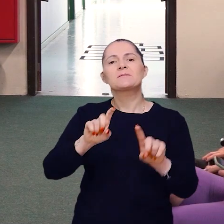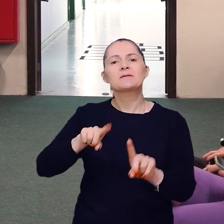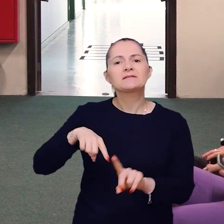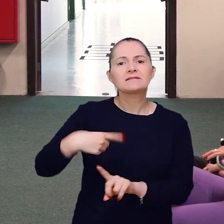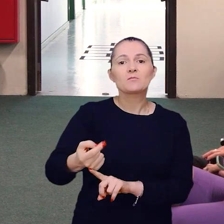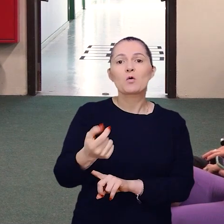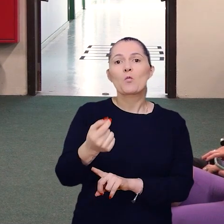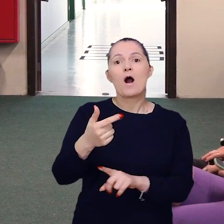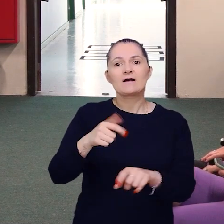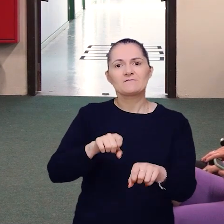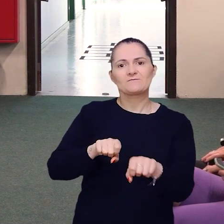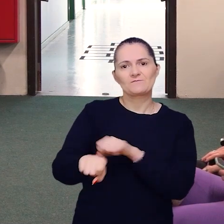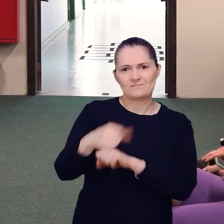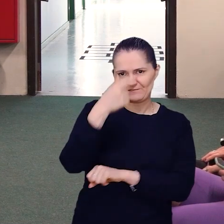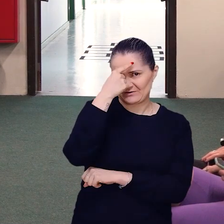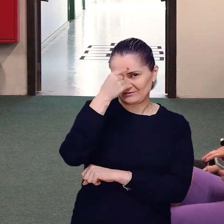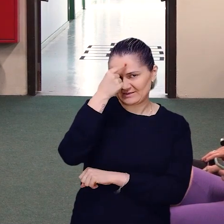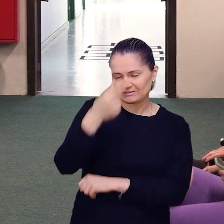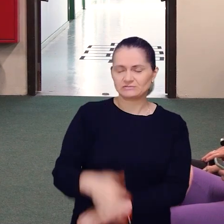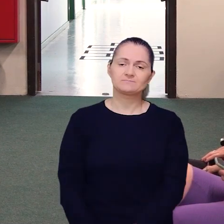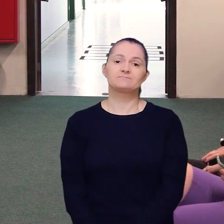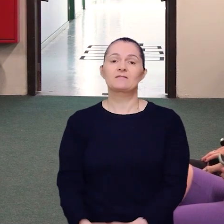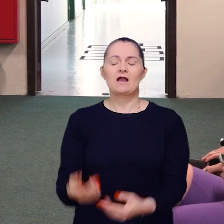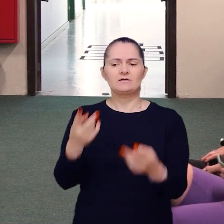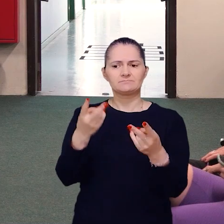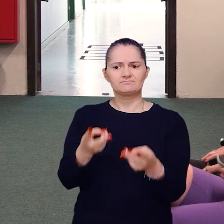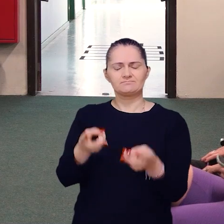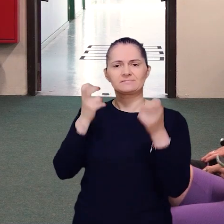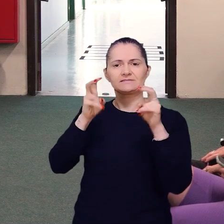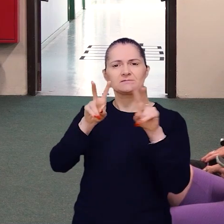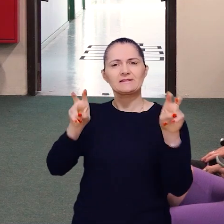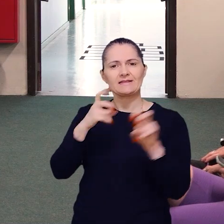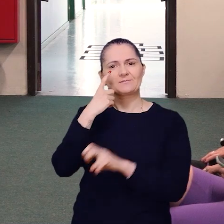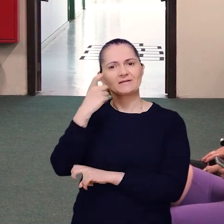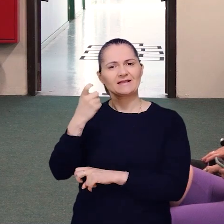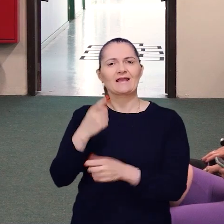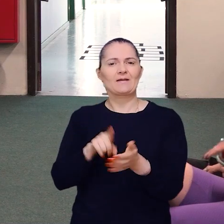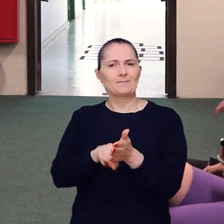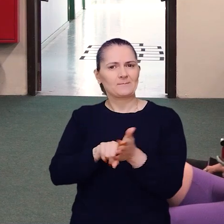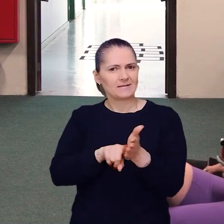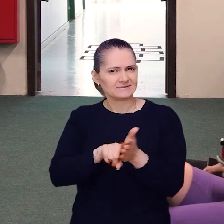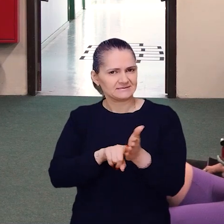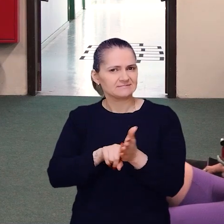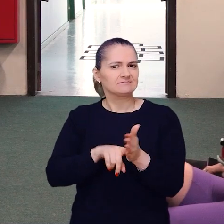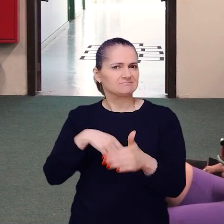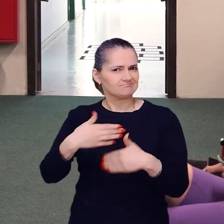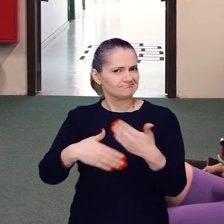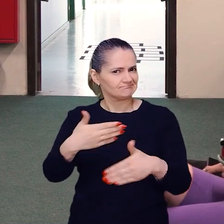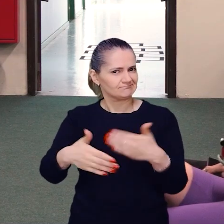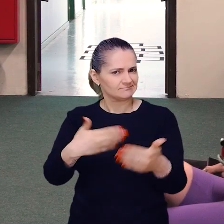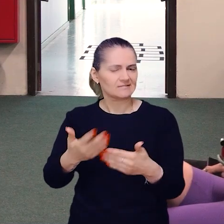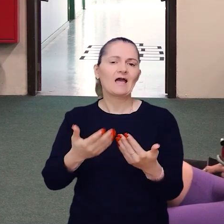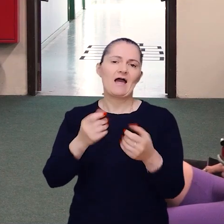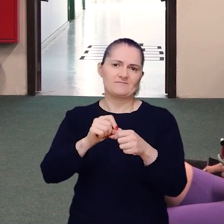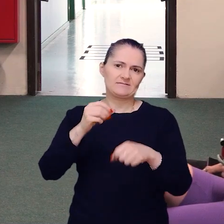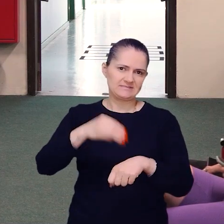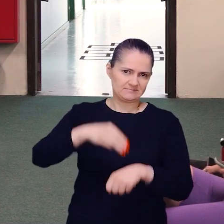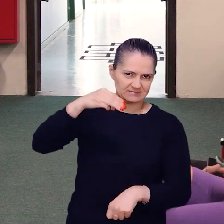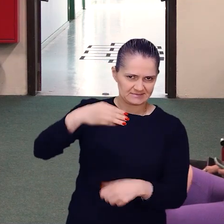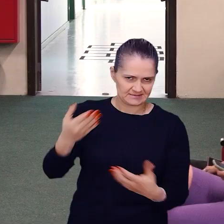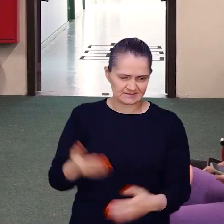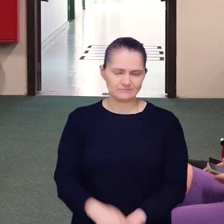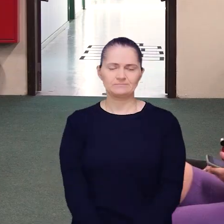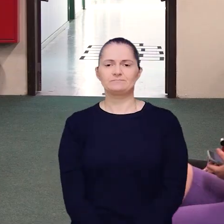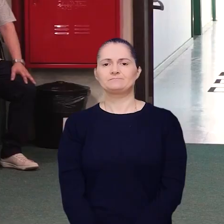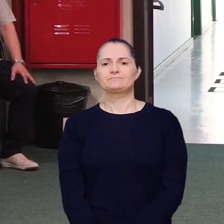quando eu já estava terminando a faculdade. Daí que eu me dei conta de um tema interessante para pesquisar, enfim, e desenvolver no